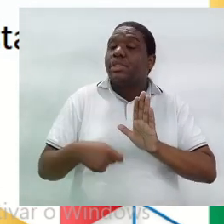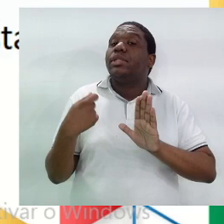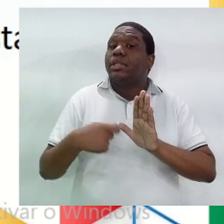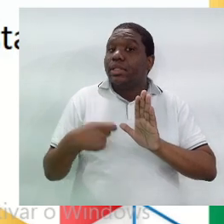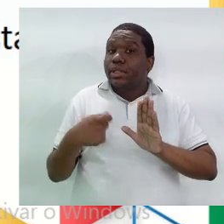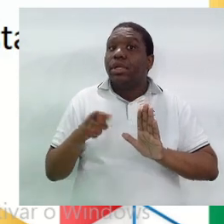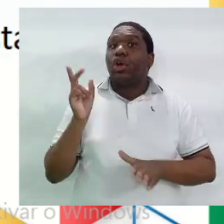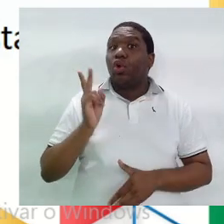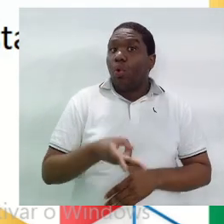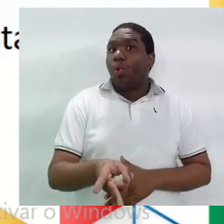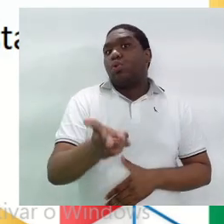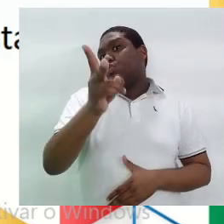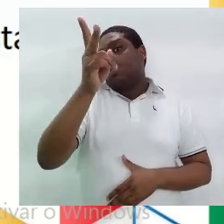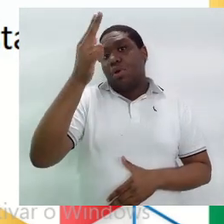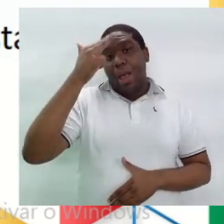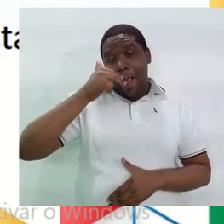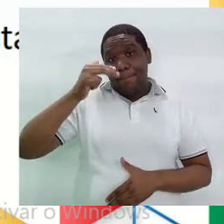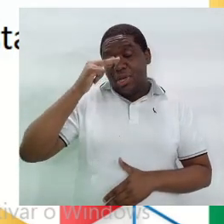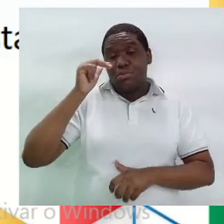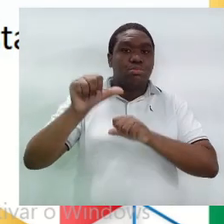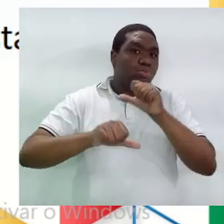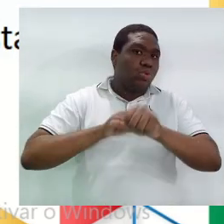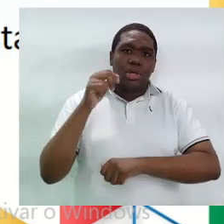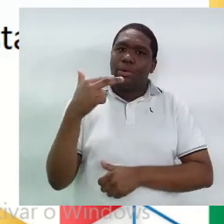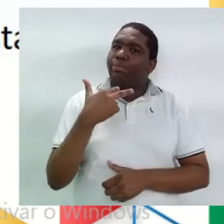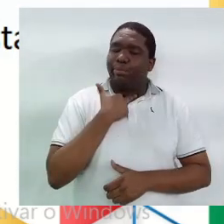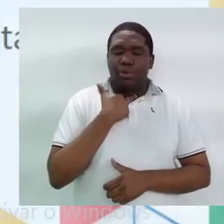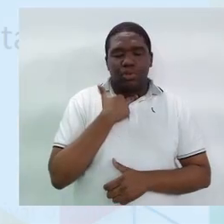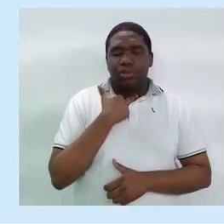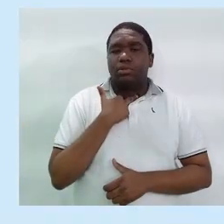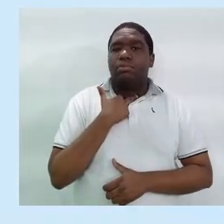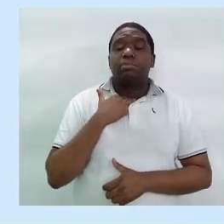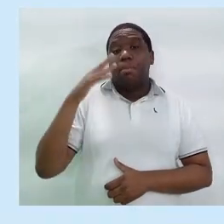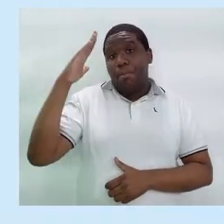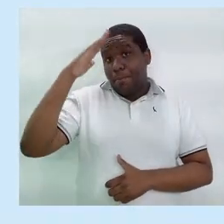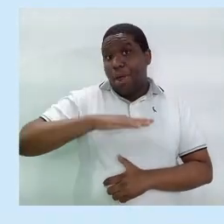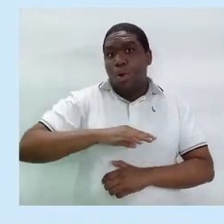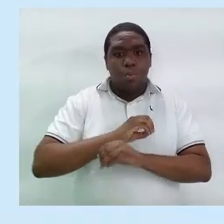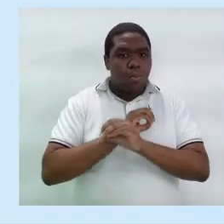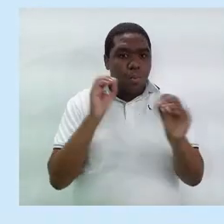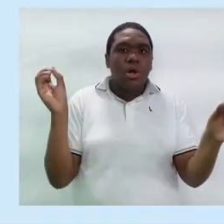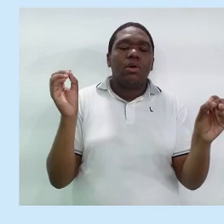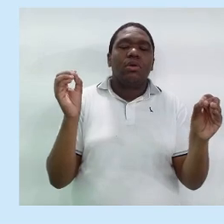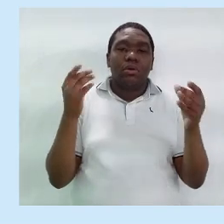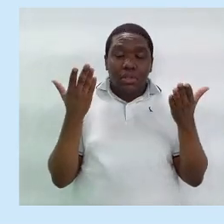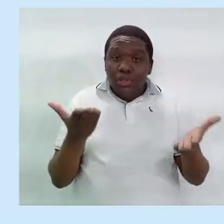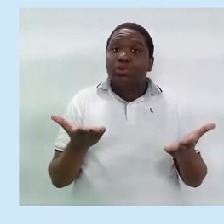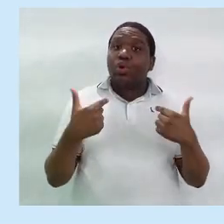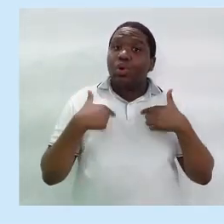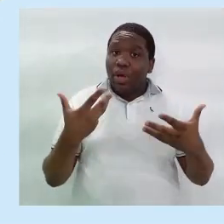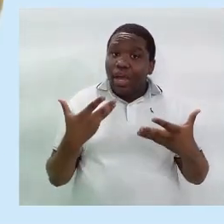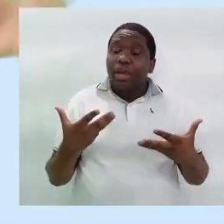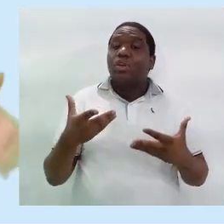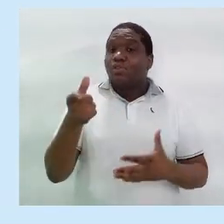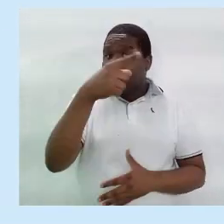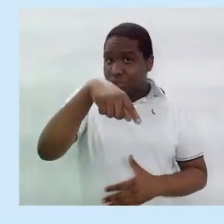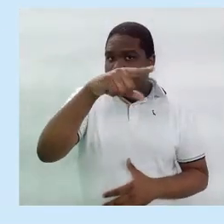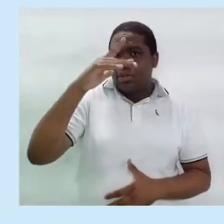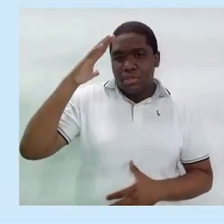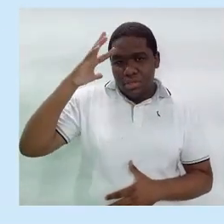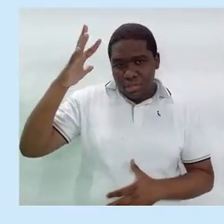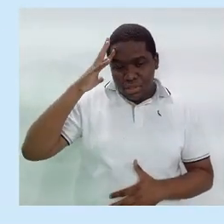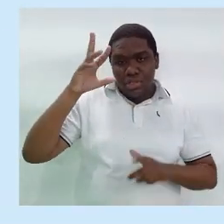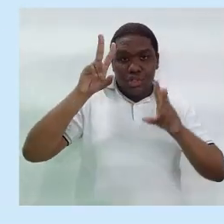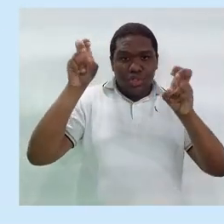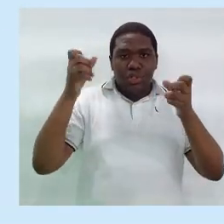para interpretações ou mudanças. Vejam só essas frases, eu gostaria que vocês meditassem